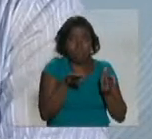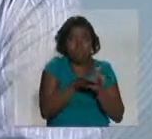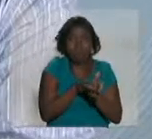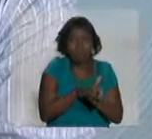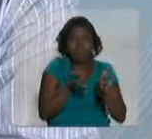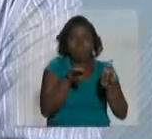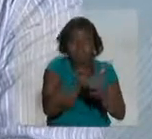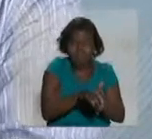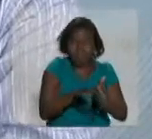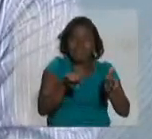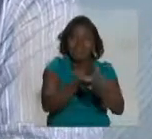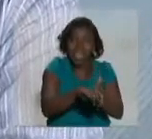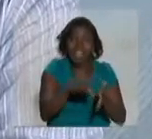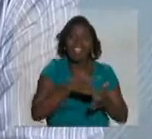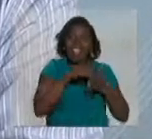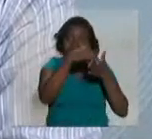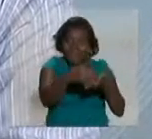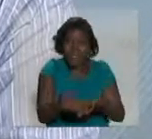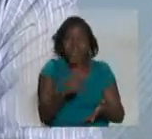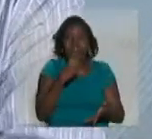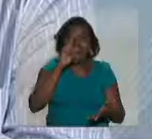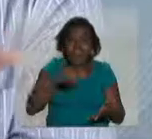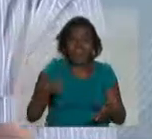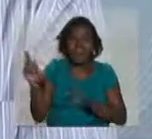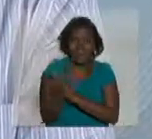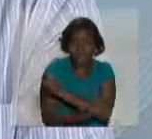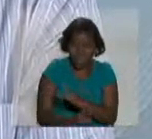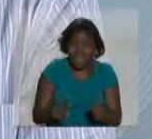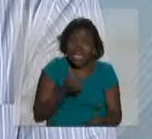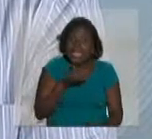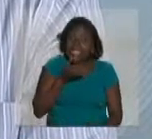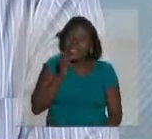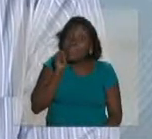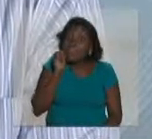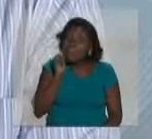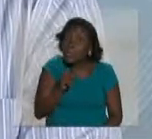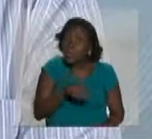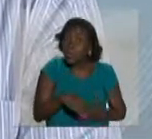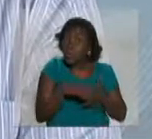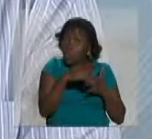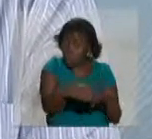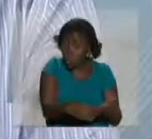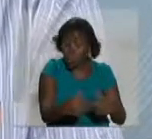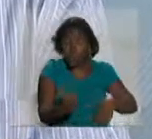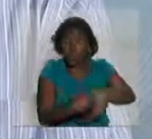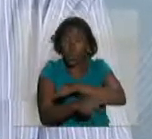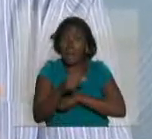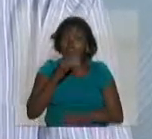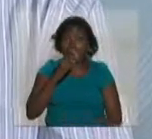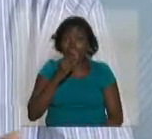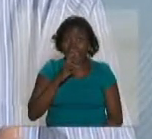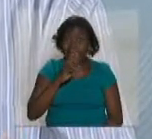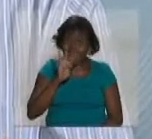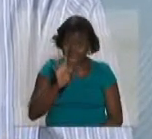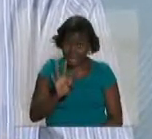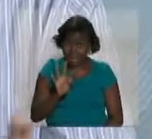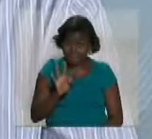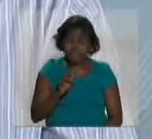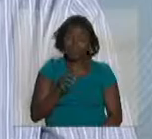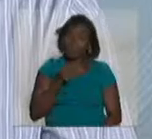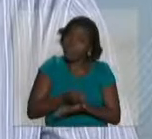hora, levando cada uma 2.000 pessoas, vamos a 60.000 passageiros. Um sistema de BRT, que deveria ser um